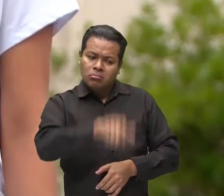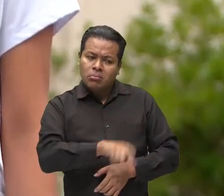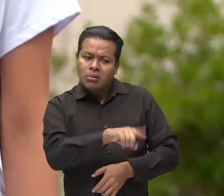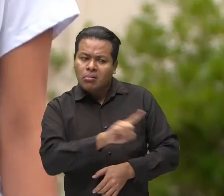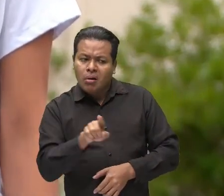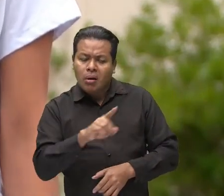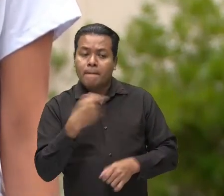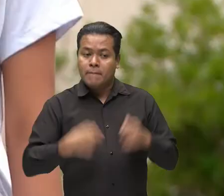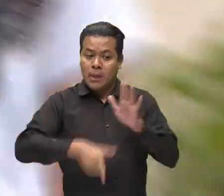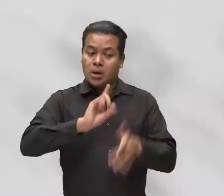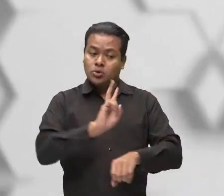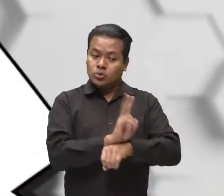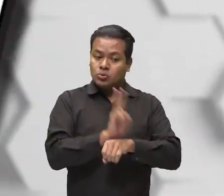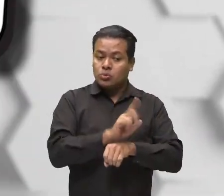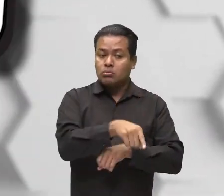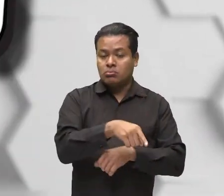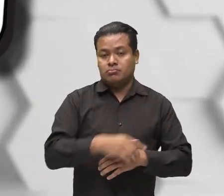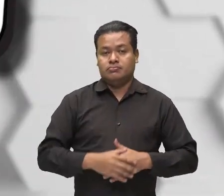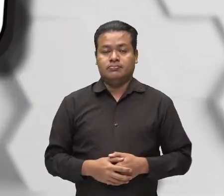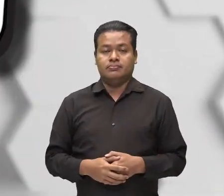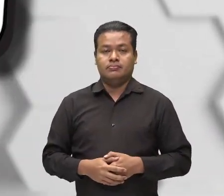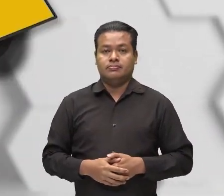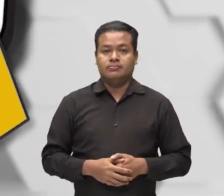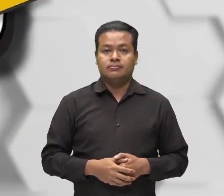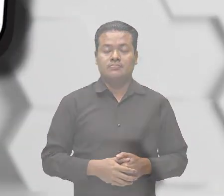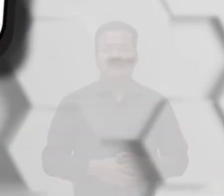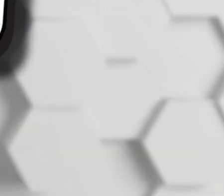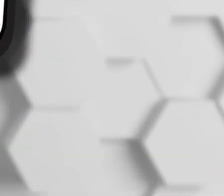país, então tem que ter um certo cuidado.